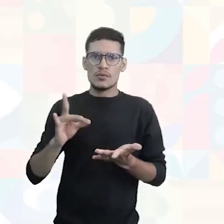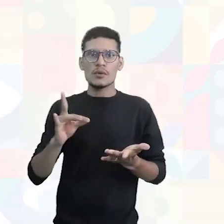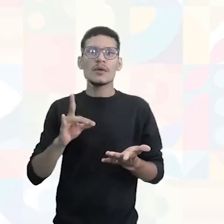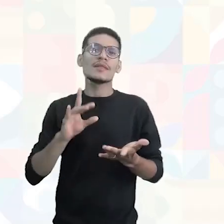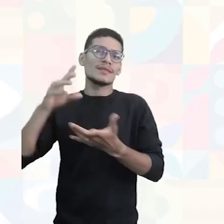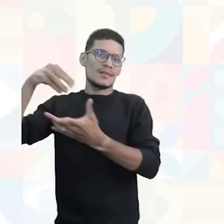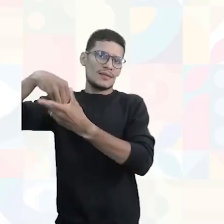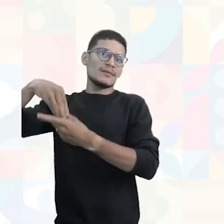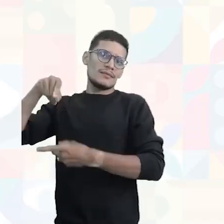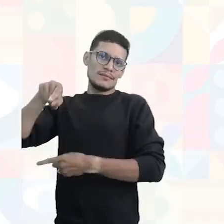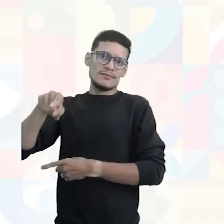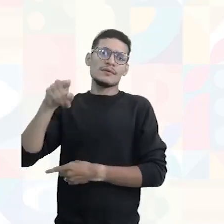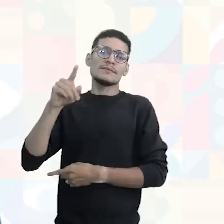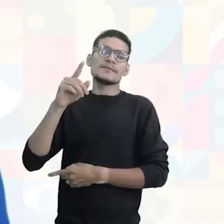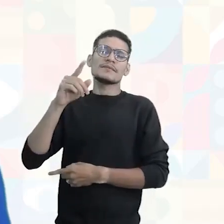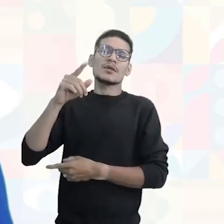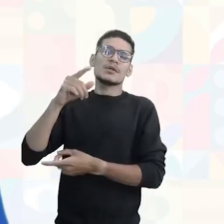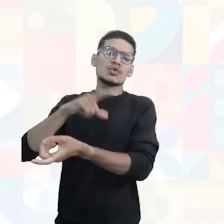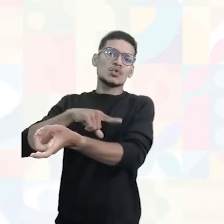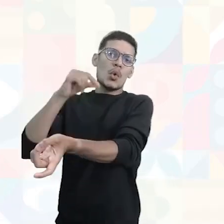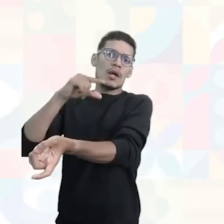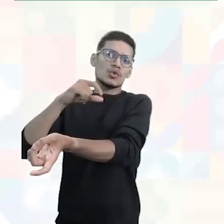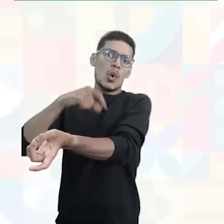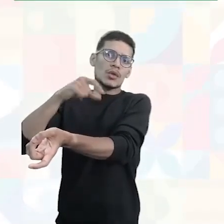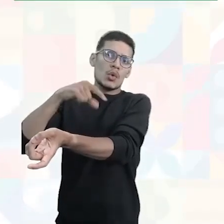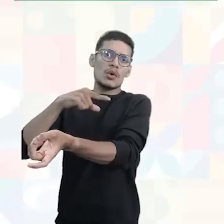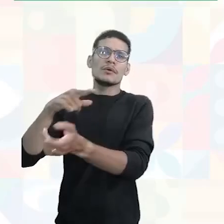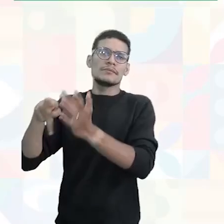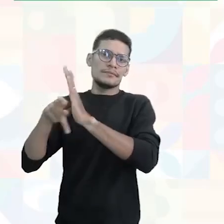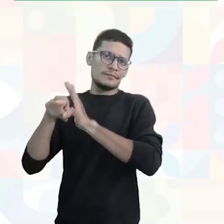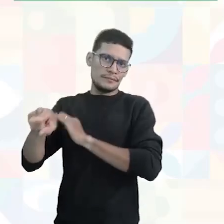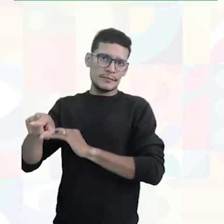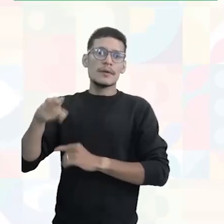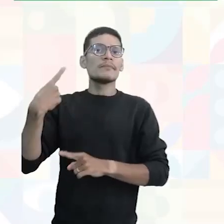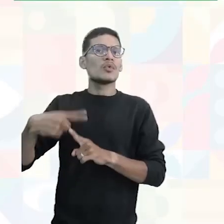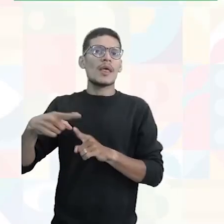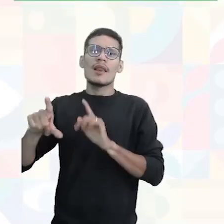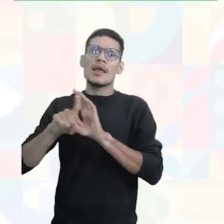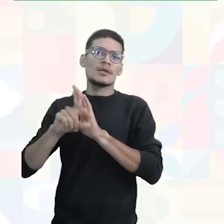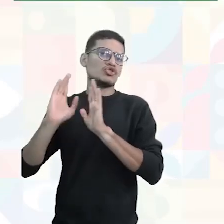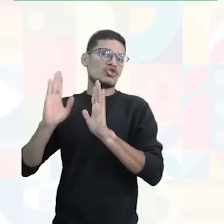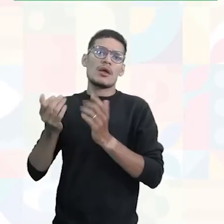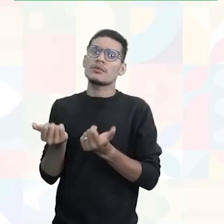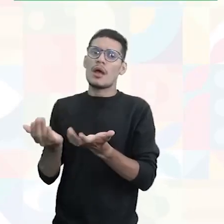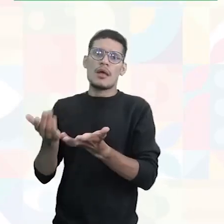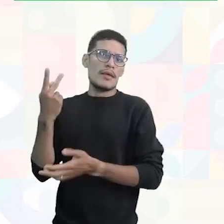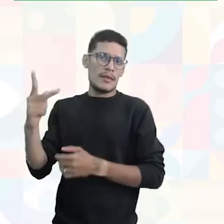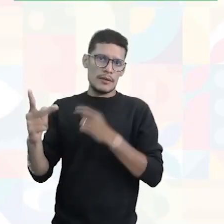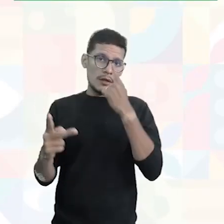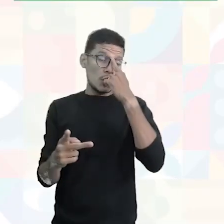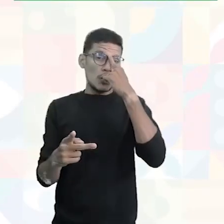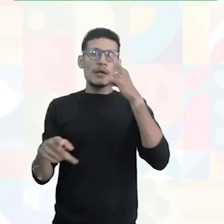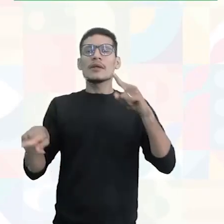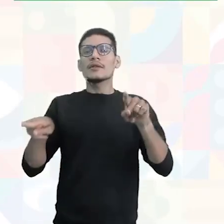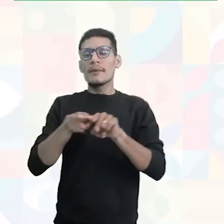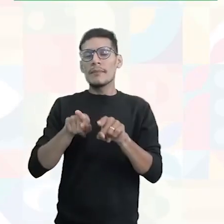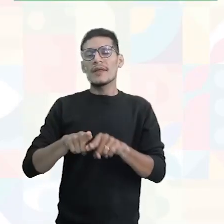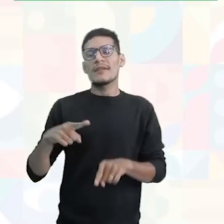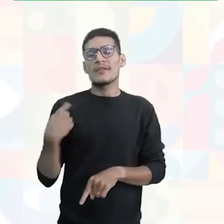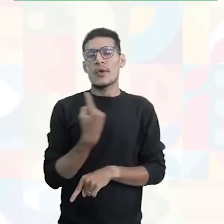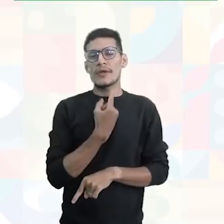de sangue, porque a lei confere a ele esse direito. E aí, para a gente